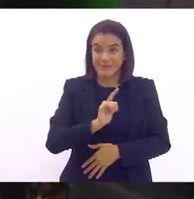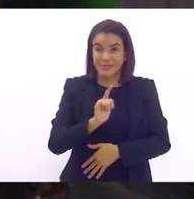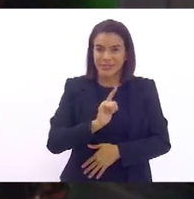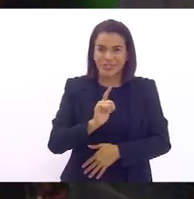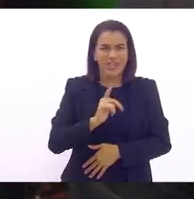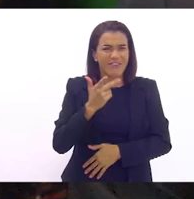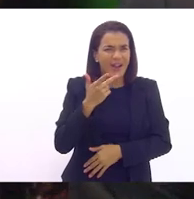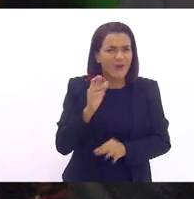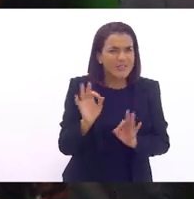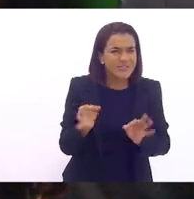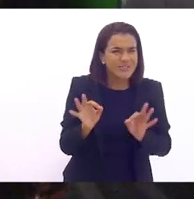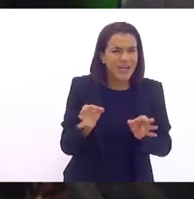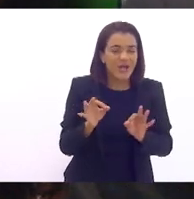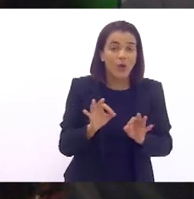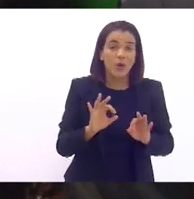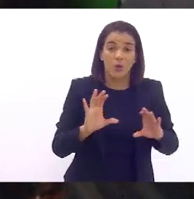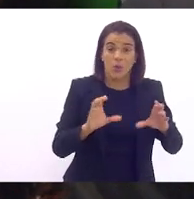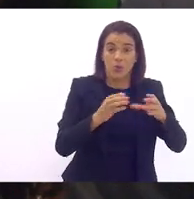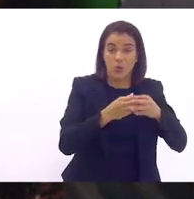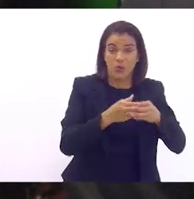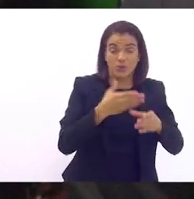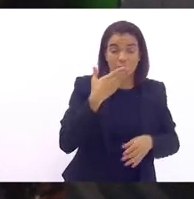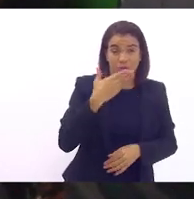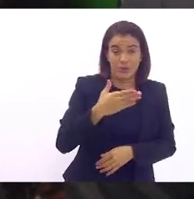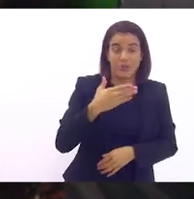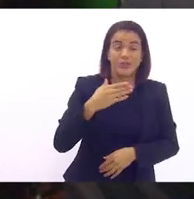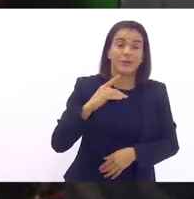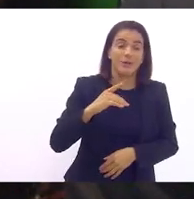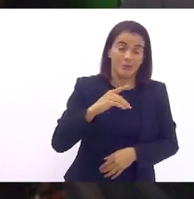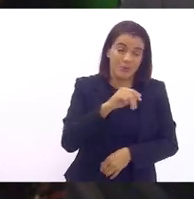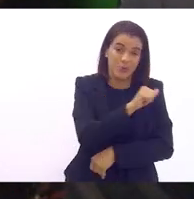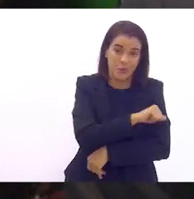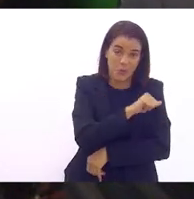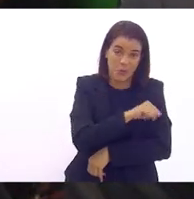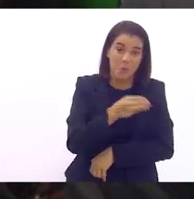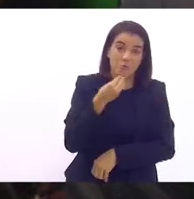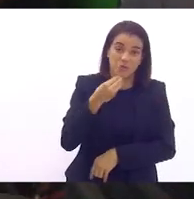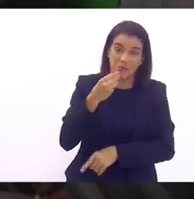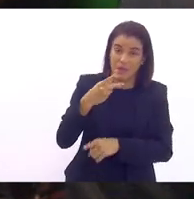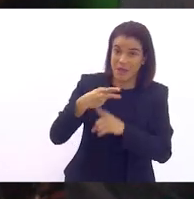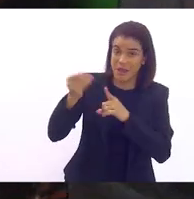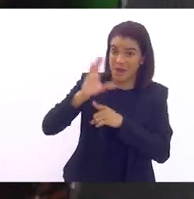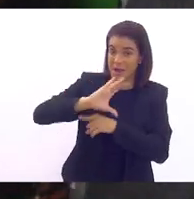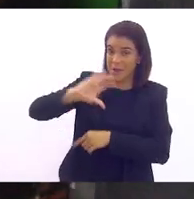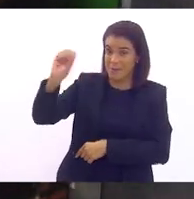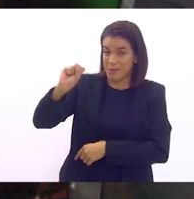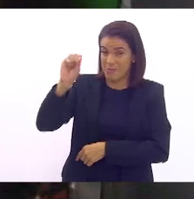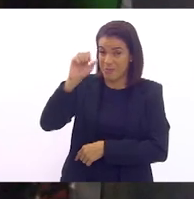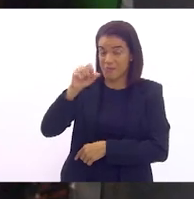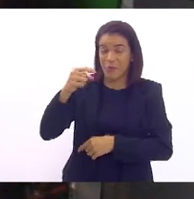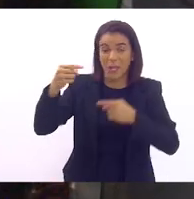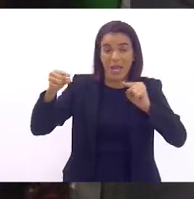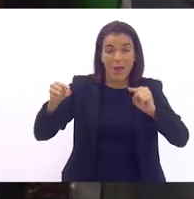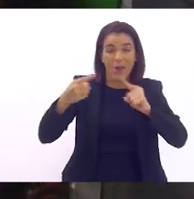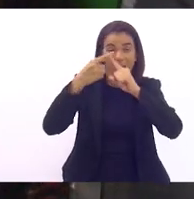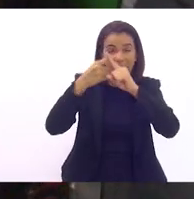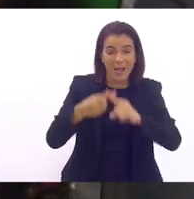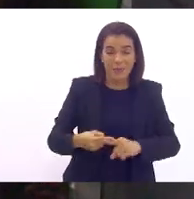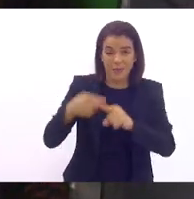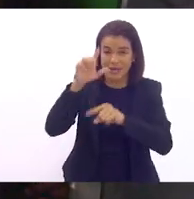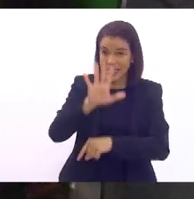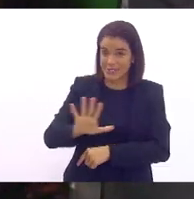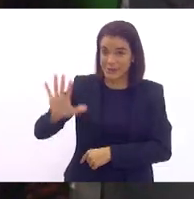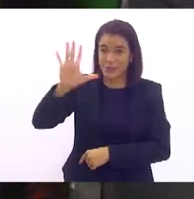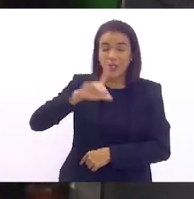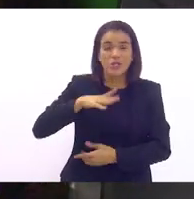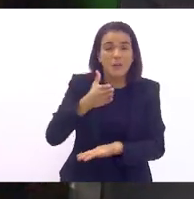mencionaram aqui né que um time carioca poderia que ganhe já o campeonato nacional Eng eh nós temos um problema de meio de campo